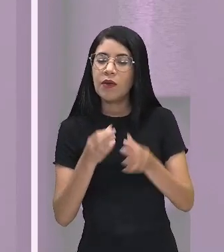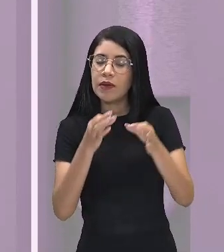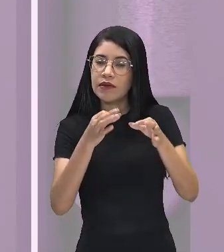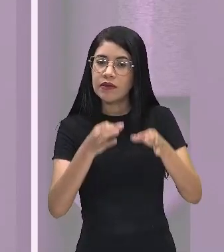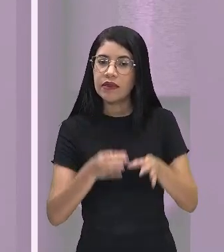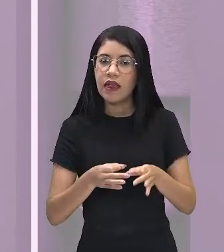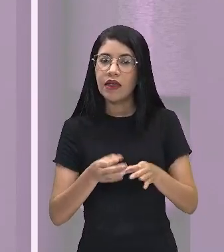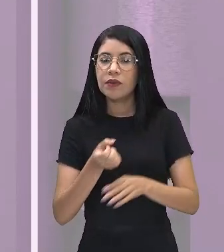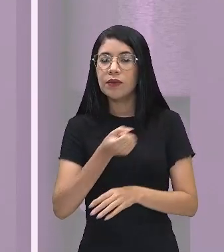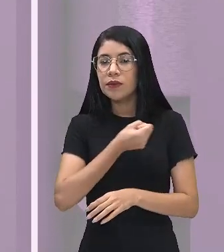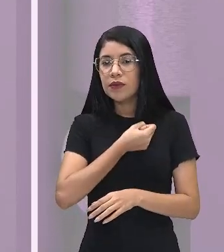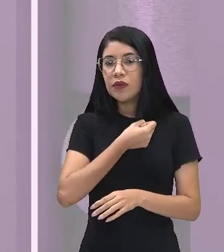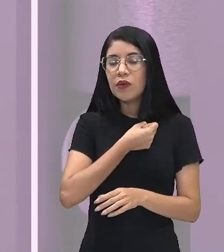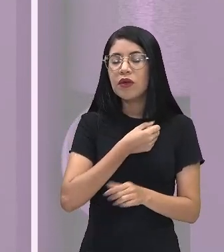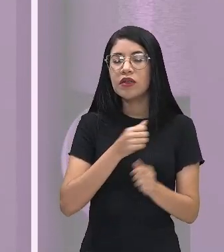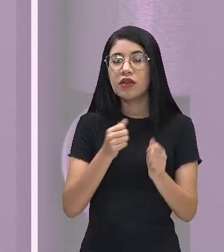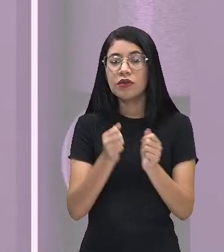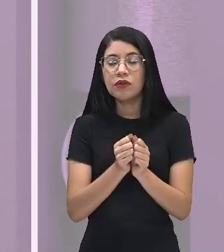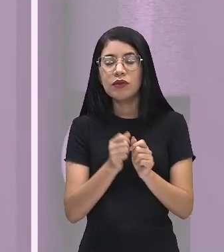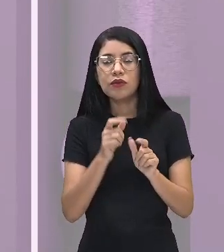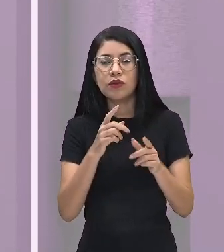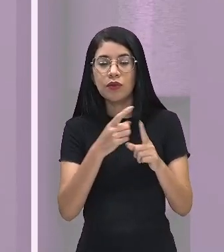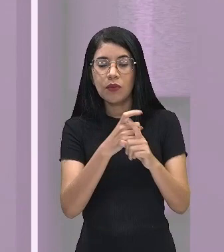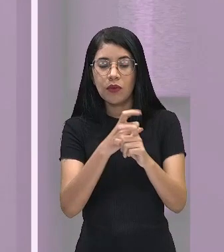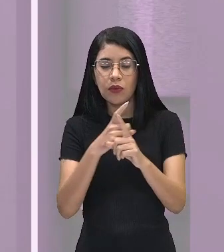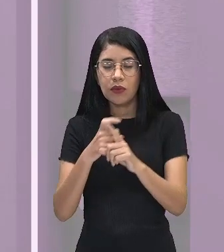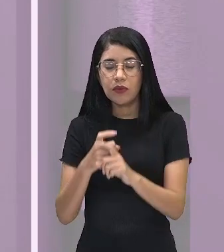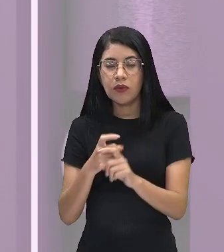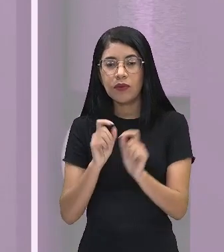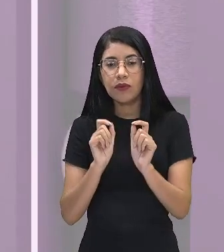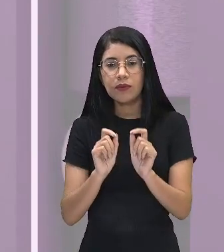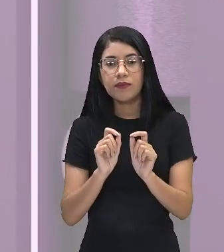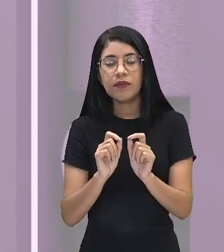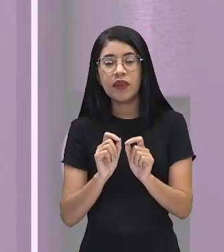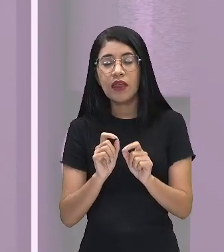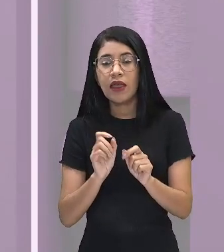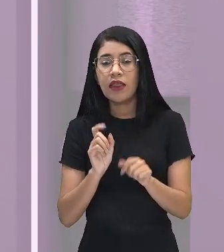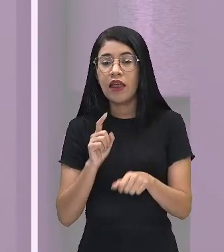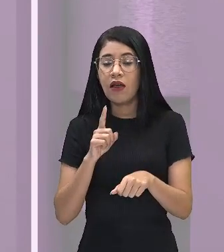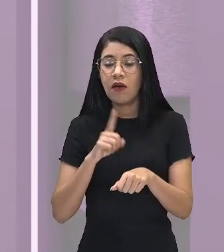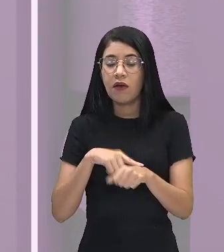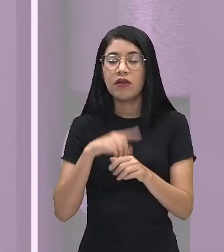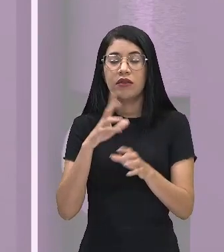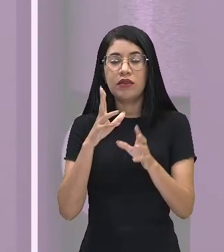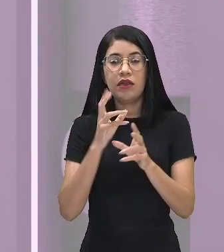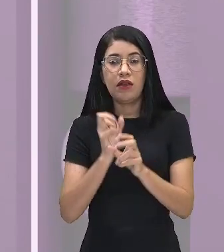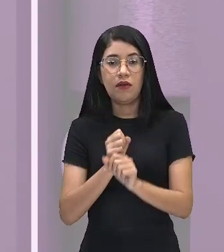os coeficientes que compõem o polinômio, para, na hora de desenvolver o